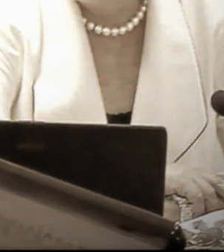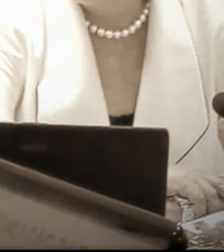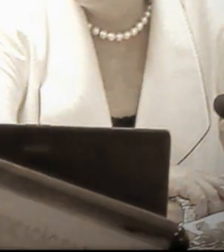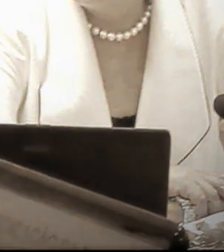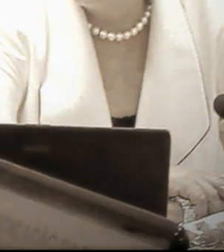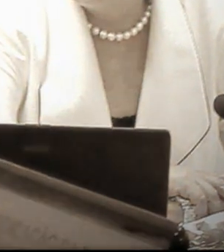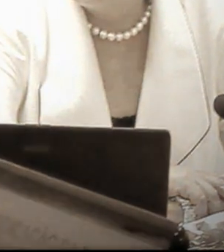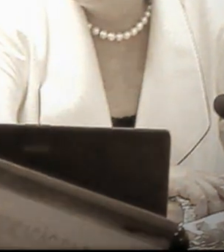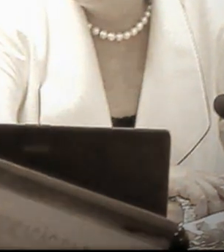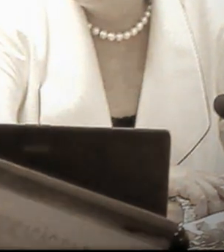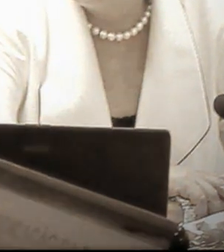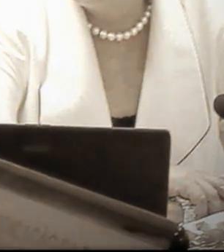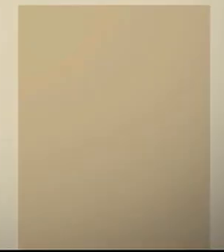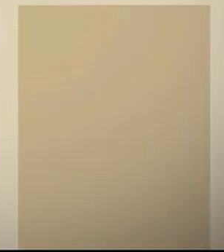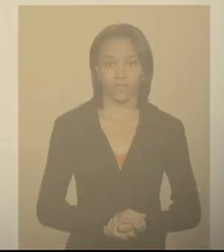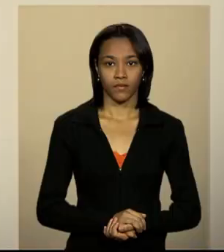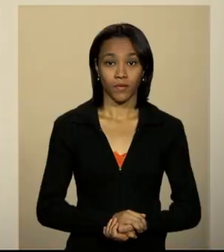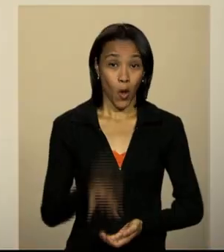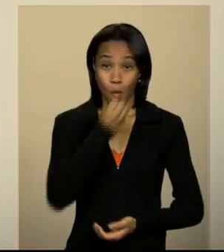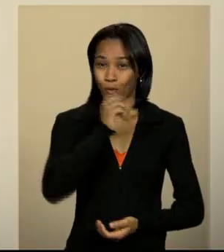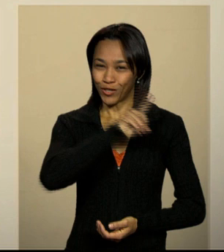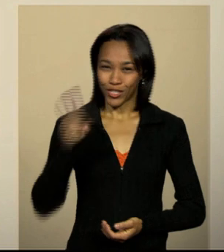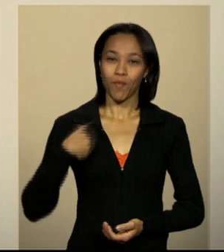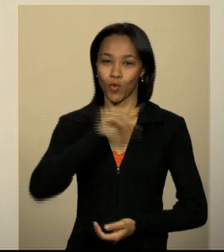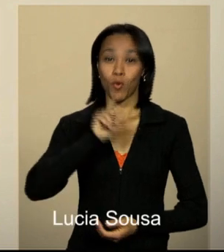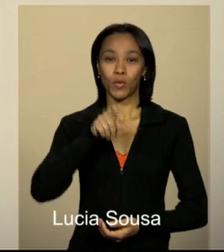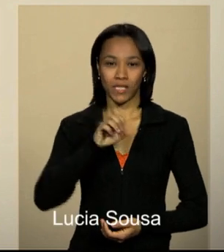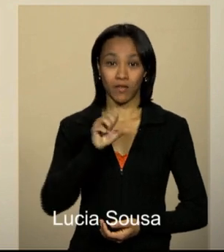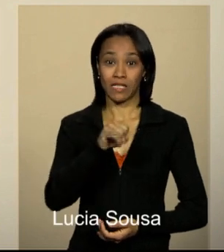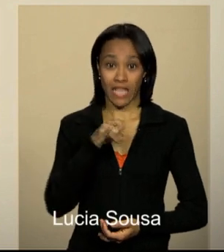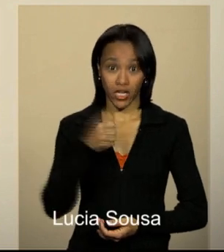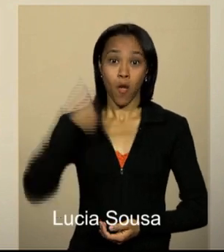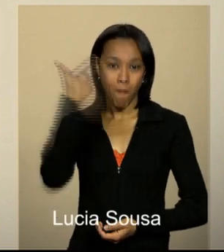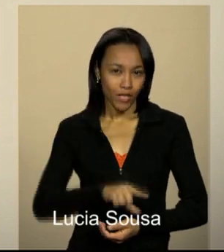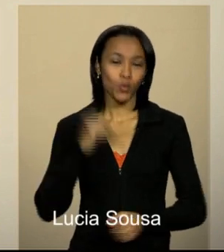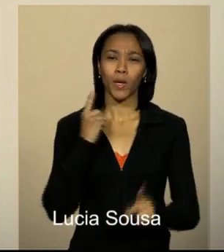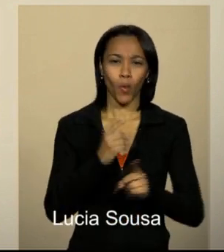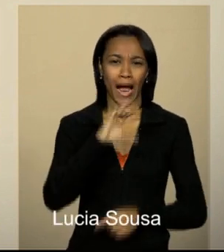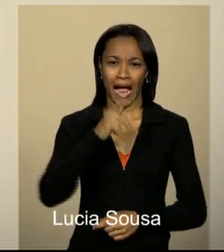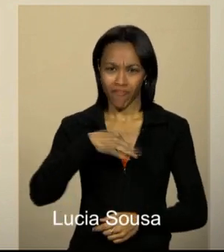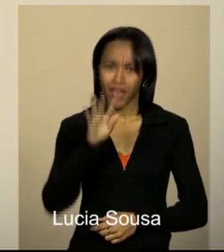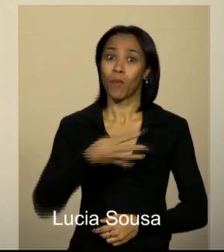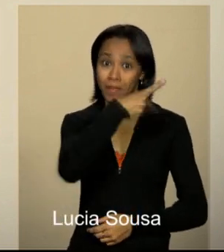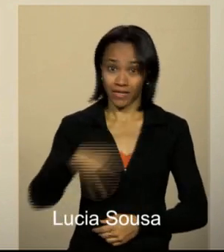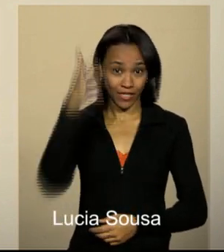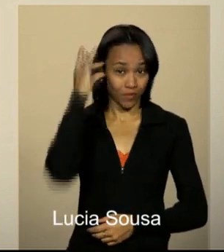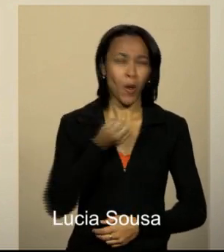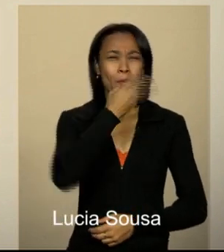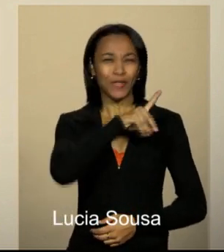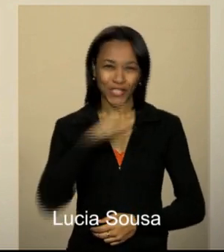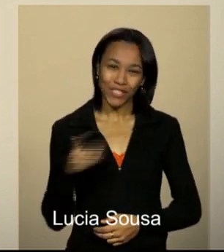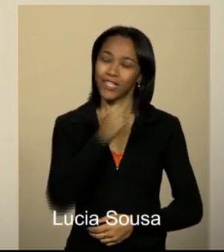café com a Presidenta Olá bom dia eu sou Luciano Seixas e estou aqui para mais um café com a presidenta Dilma Bom dia